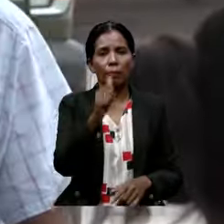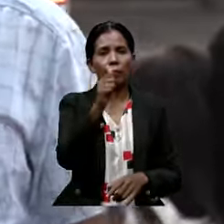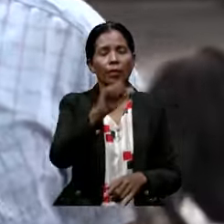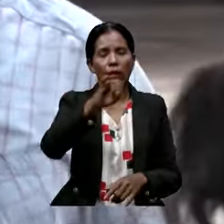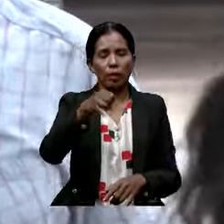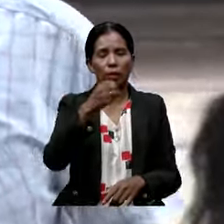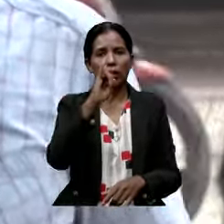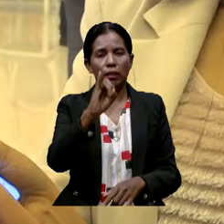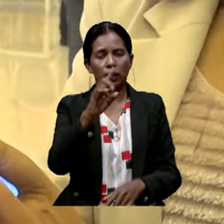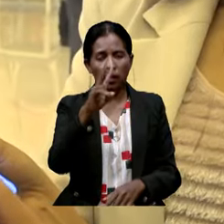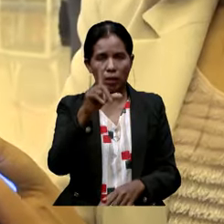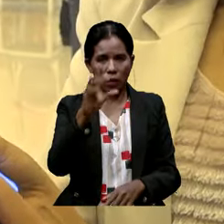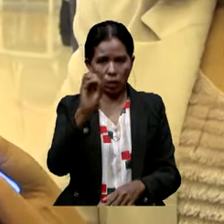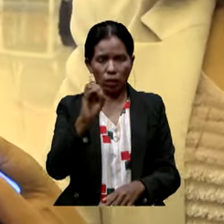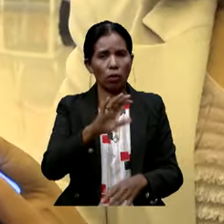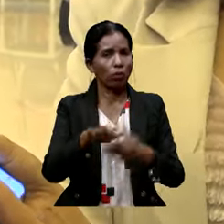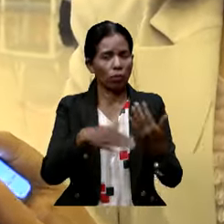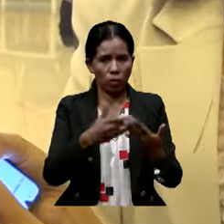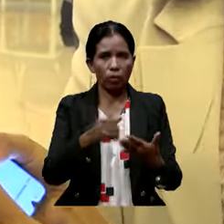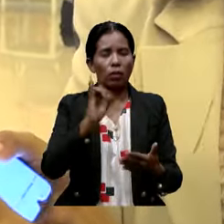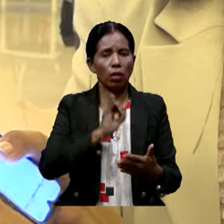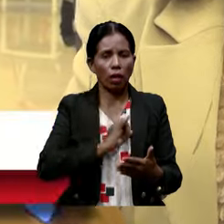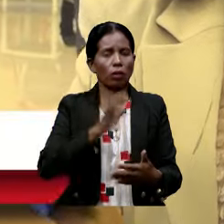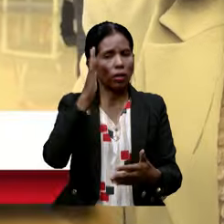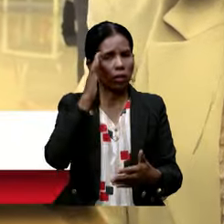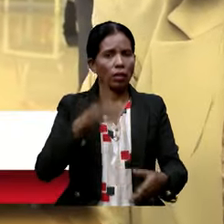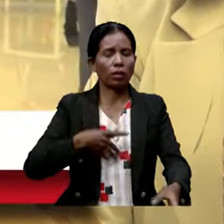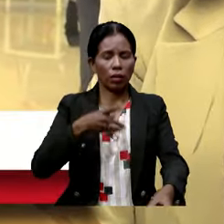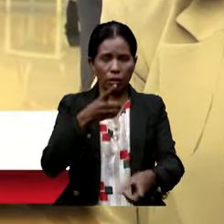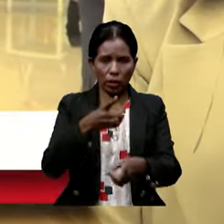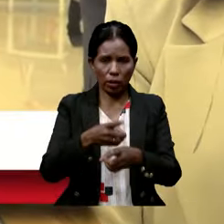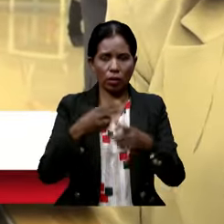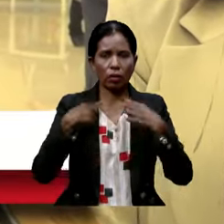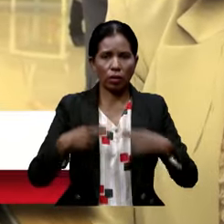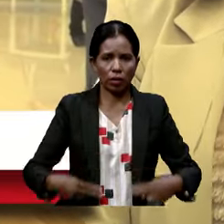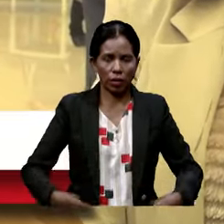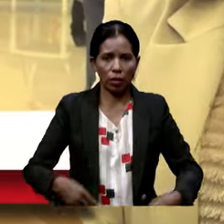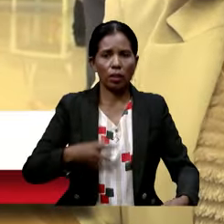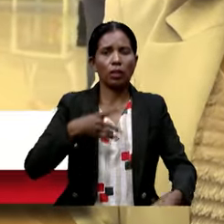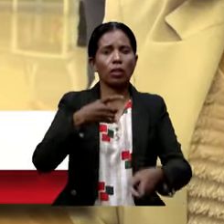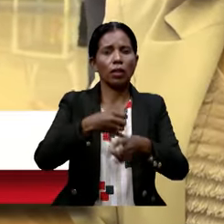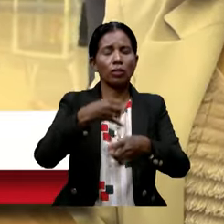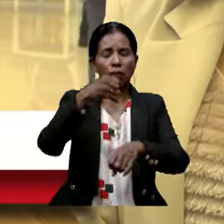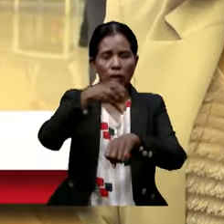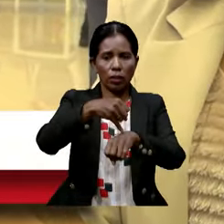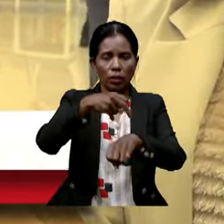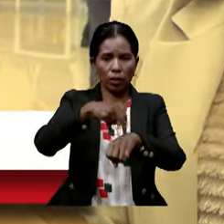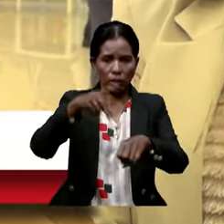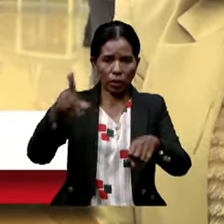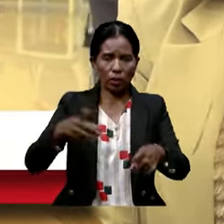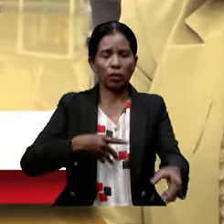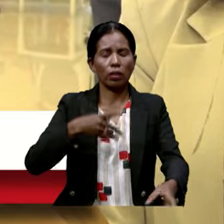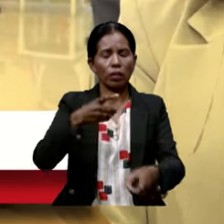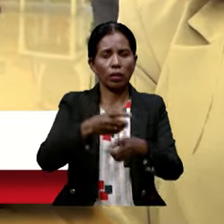político, boa sorne aguatene. Direito humanitário, direito internacional. Direito do